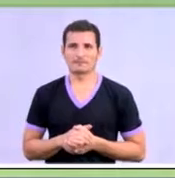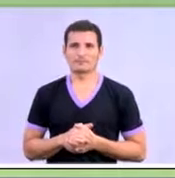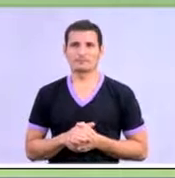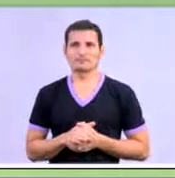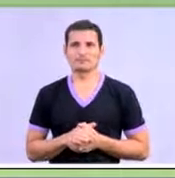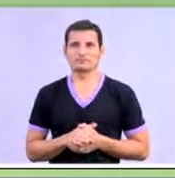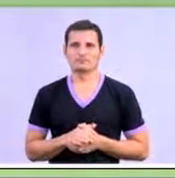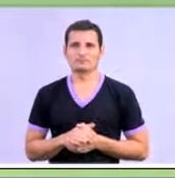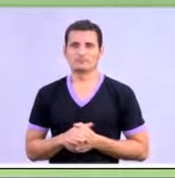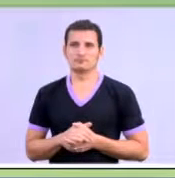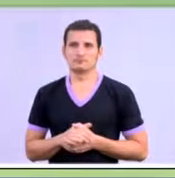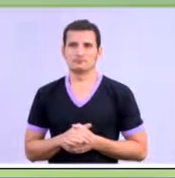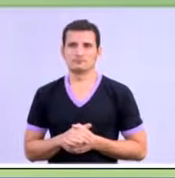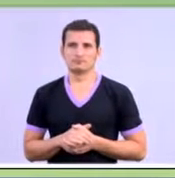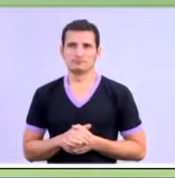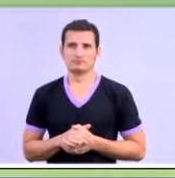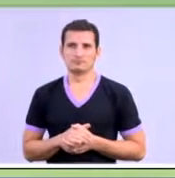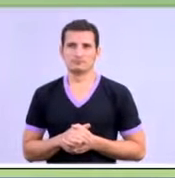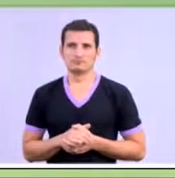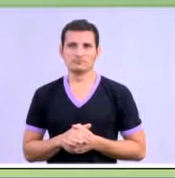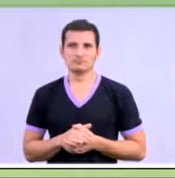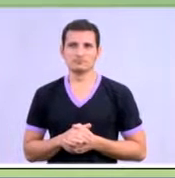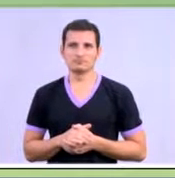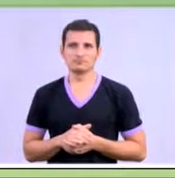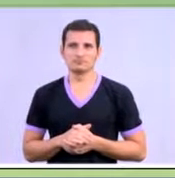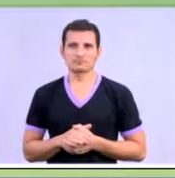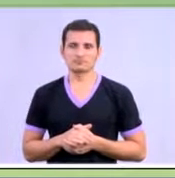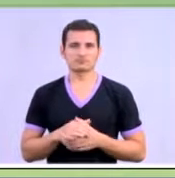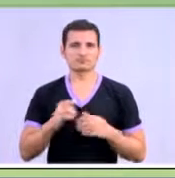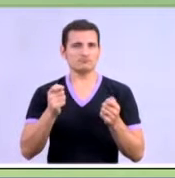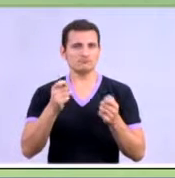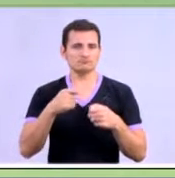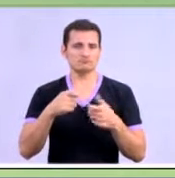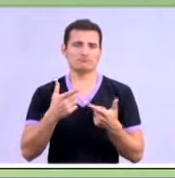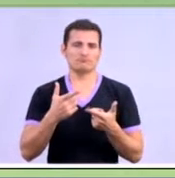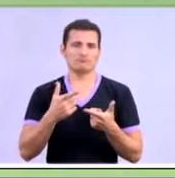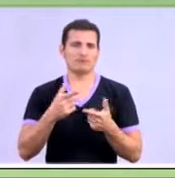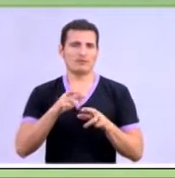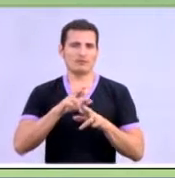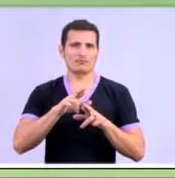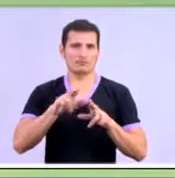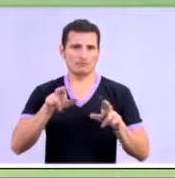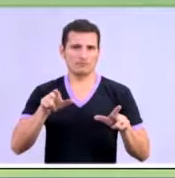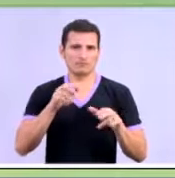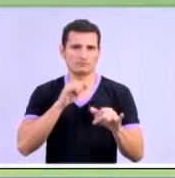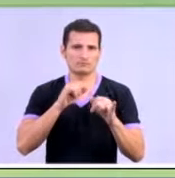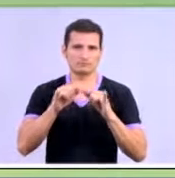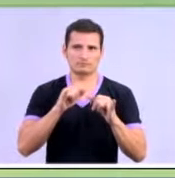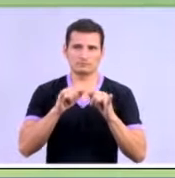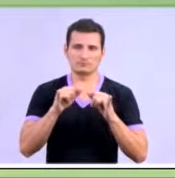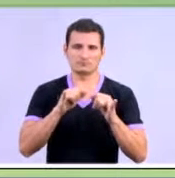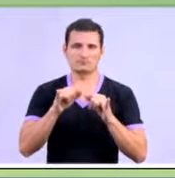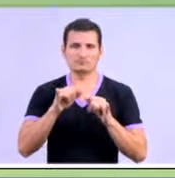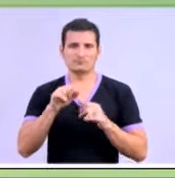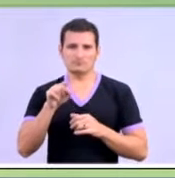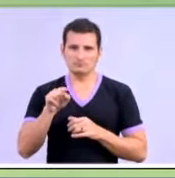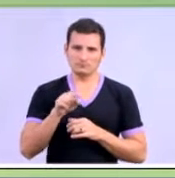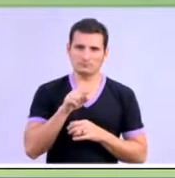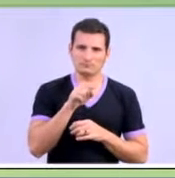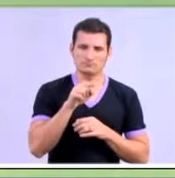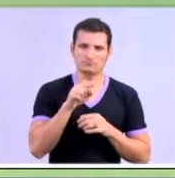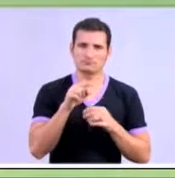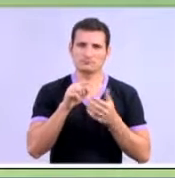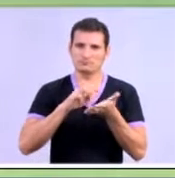E, por fim, é possível passar várias informações ao método de uma